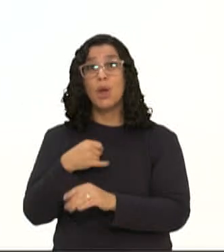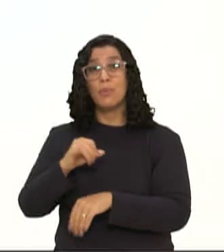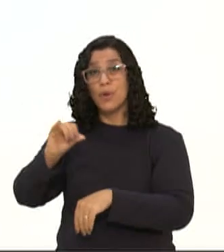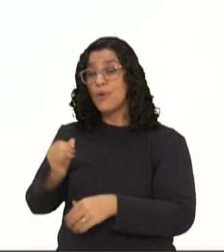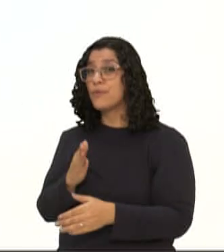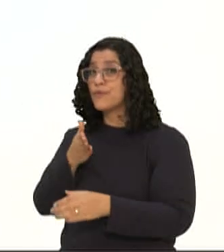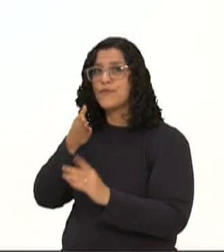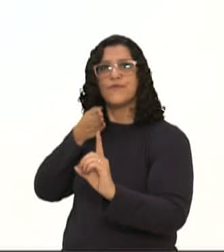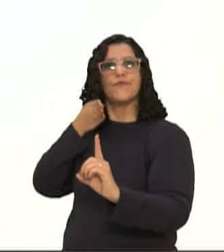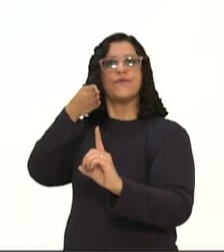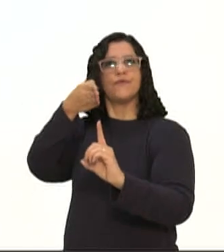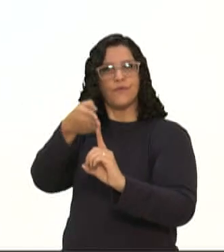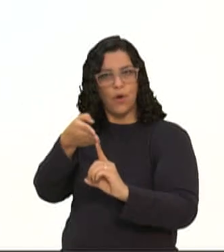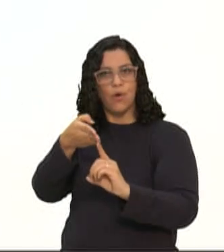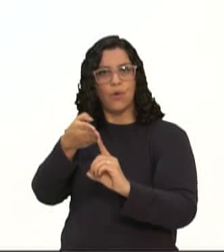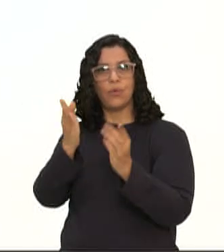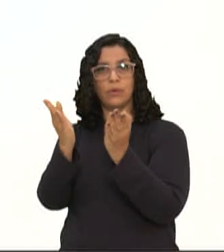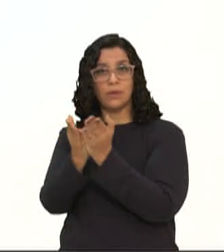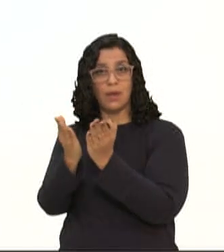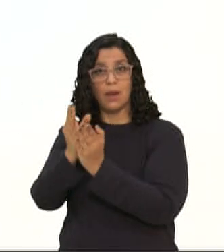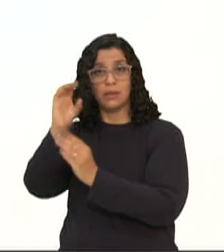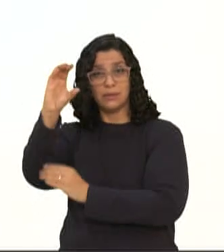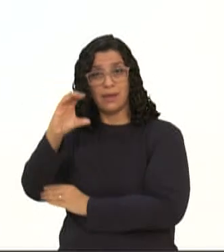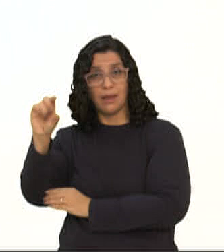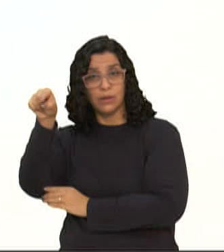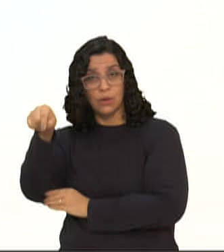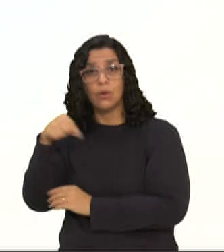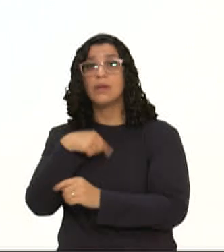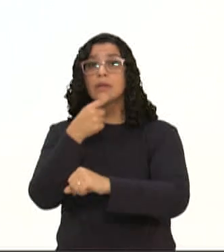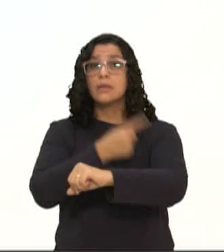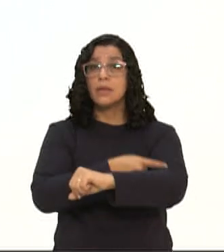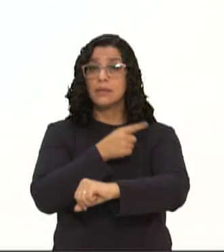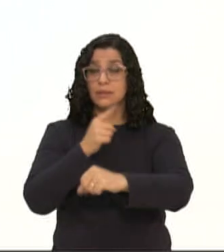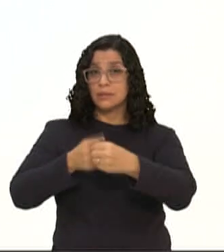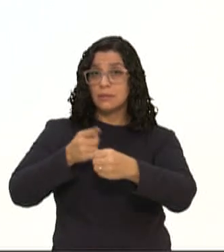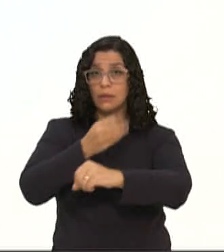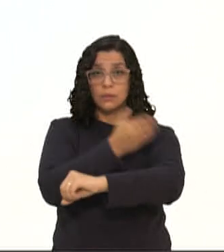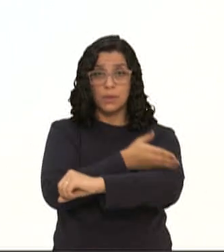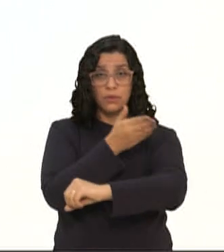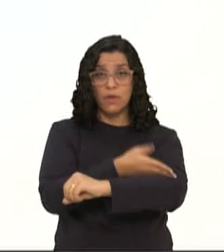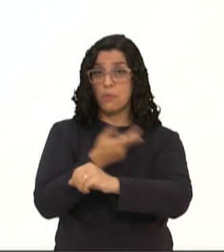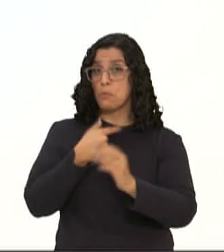da religião cristã para a vida das cidades medievais, expressa